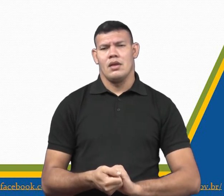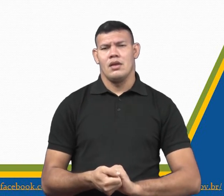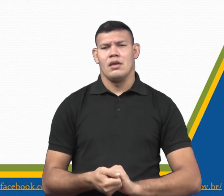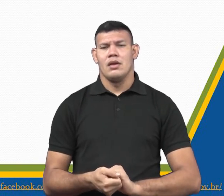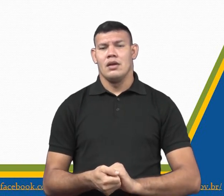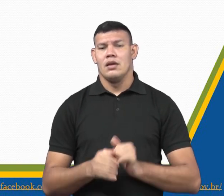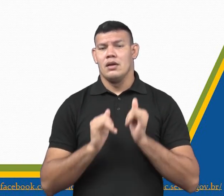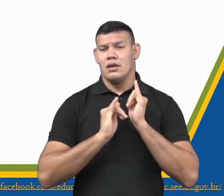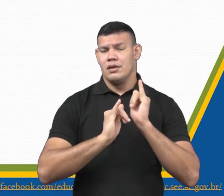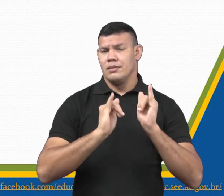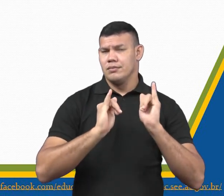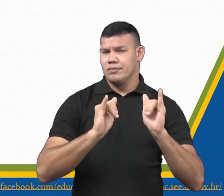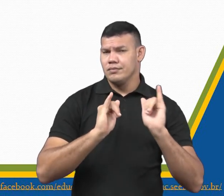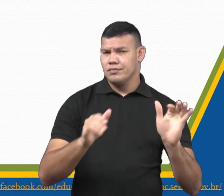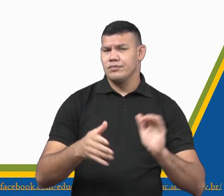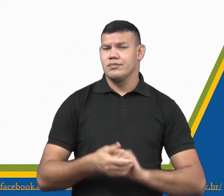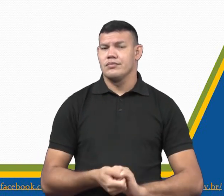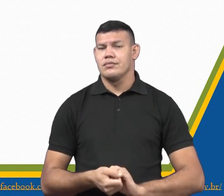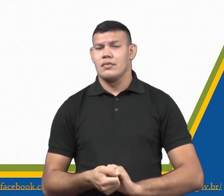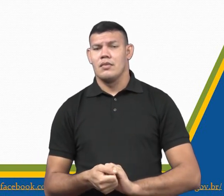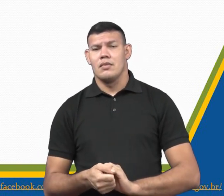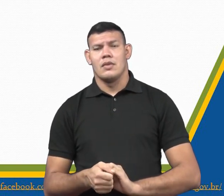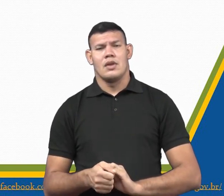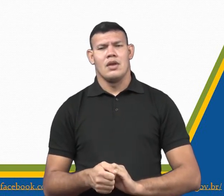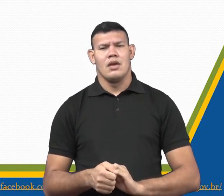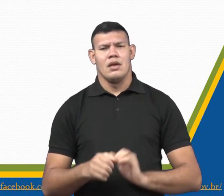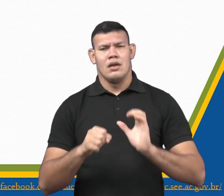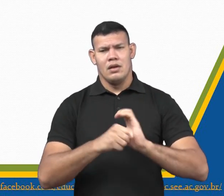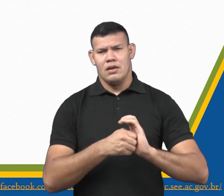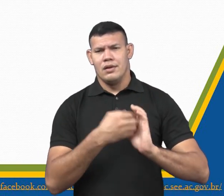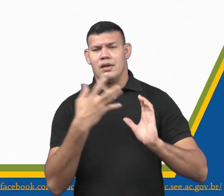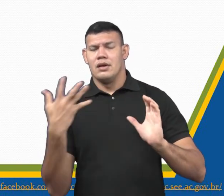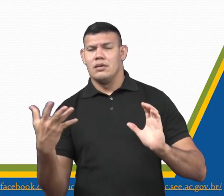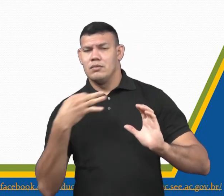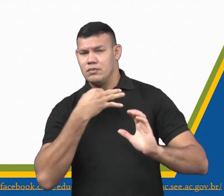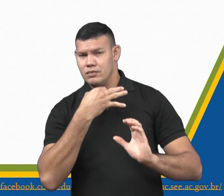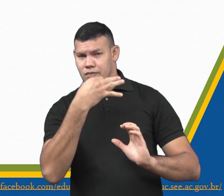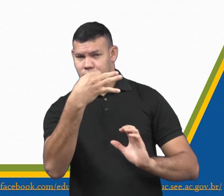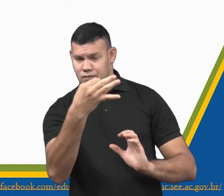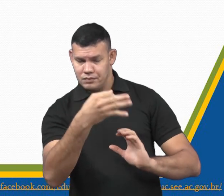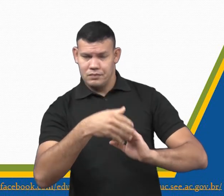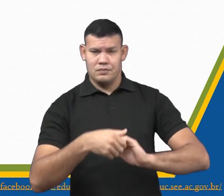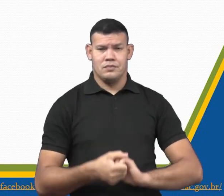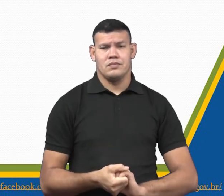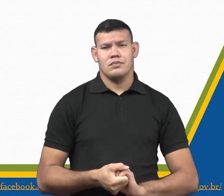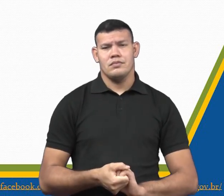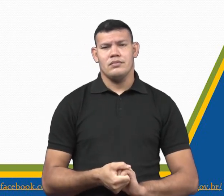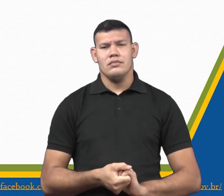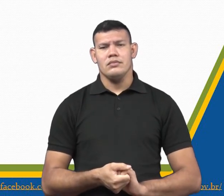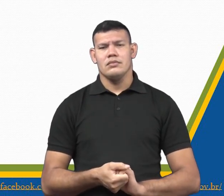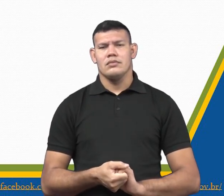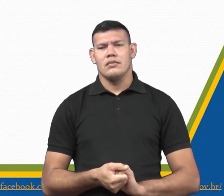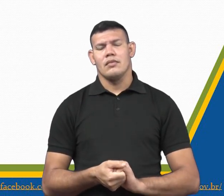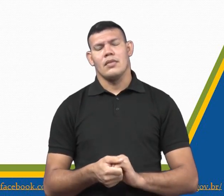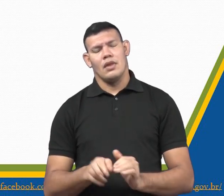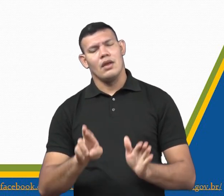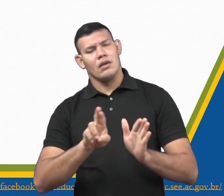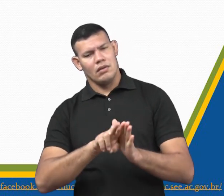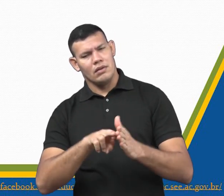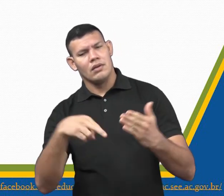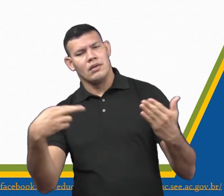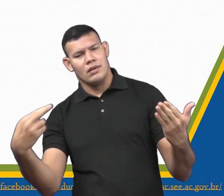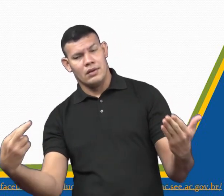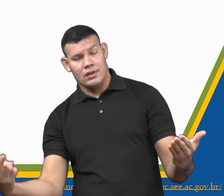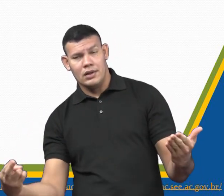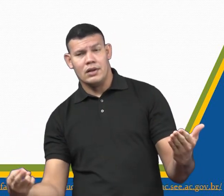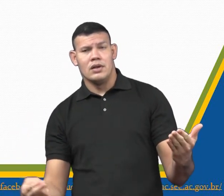caráter informativo, os editoriais são textos opinativos. Eles também podem aparecer em revistas.